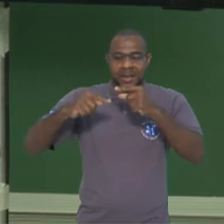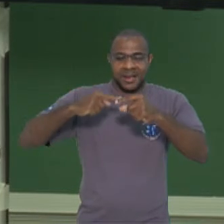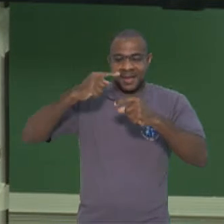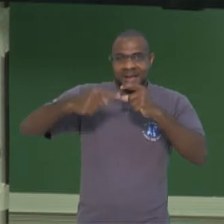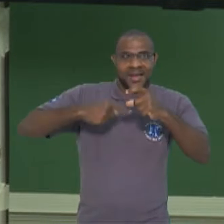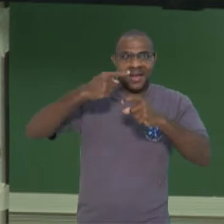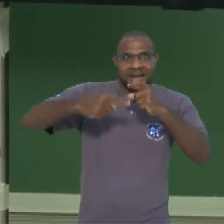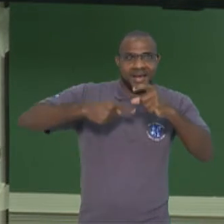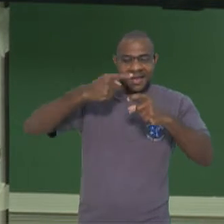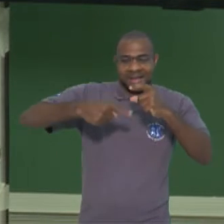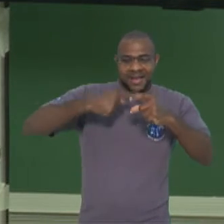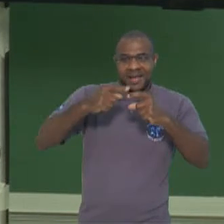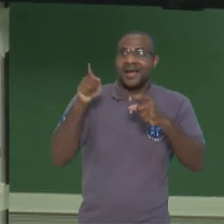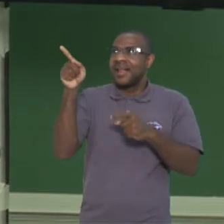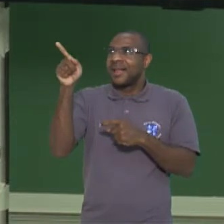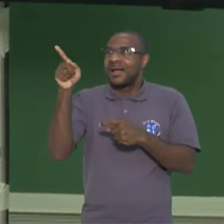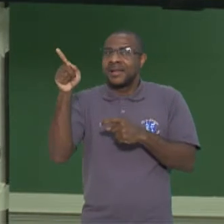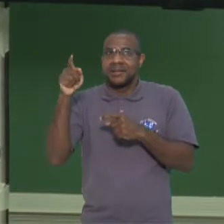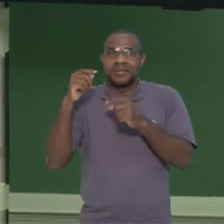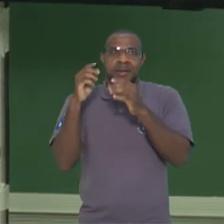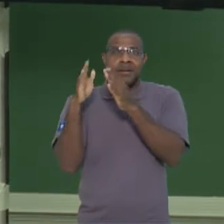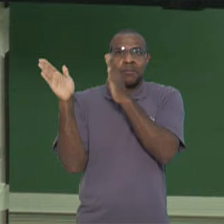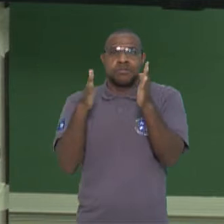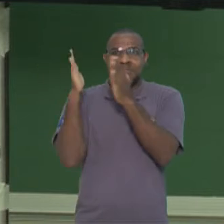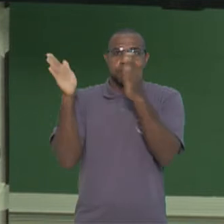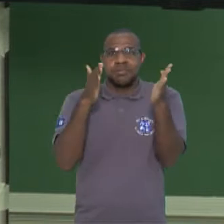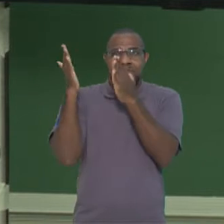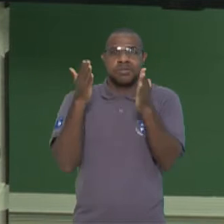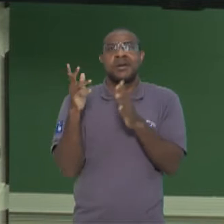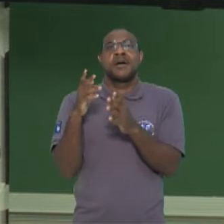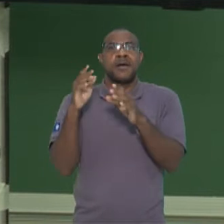digital de se trabalhar, de se fazer filmes.